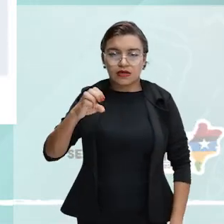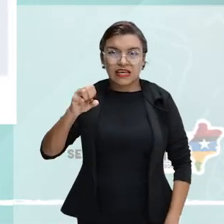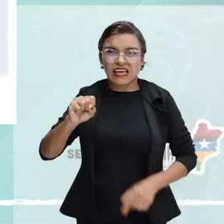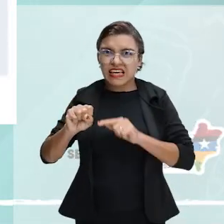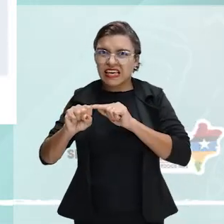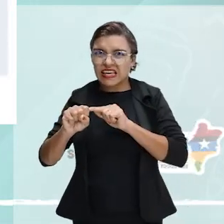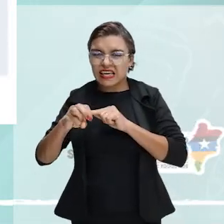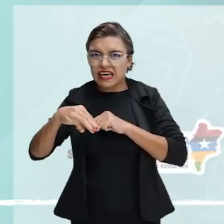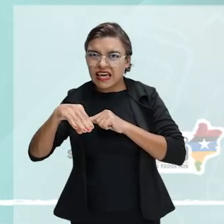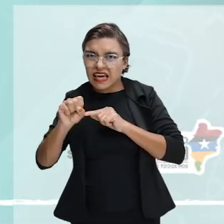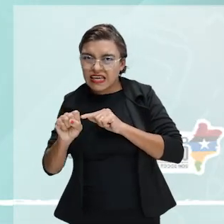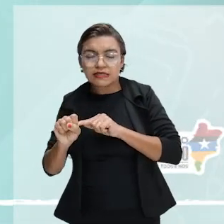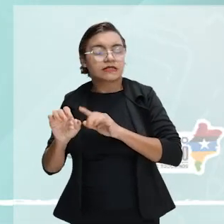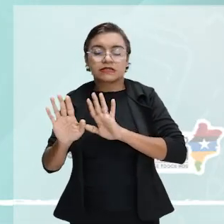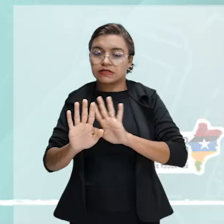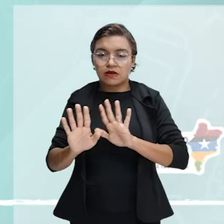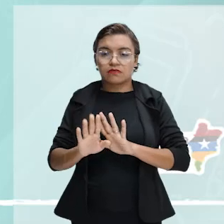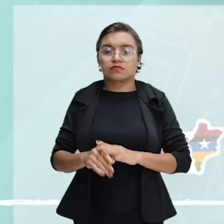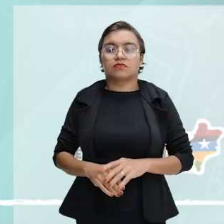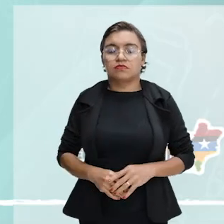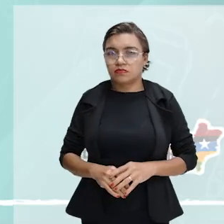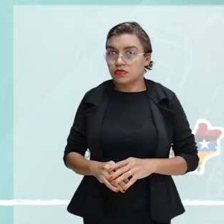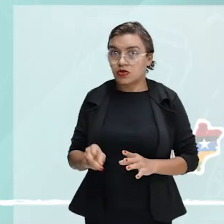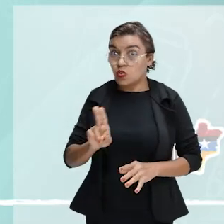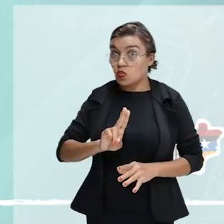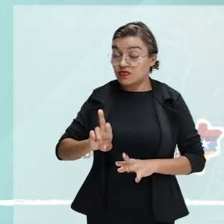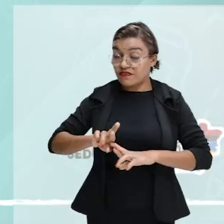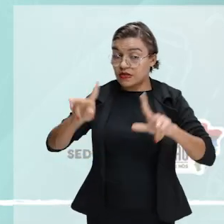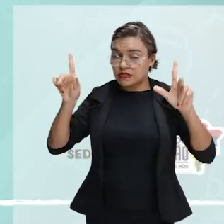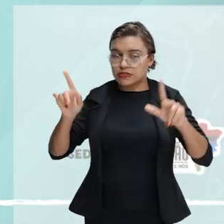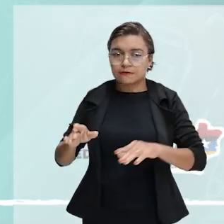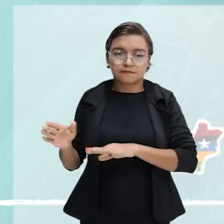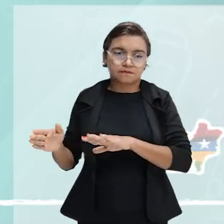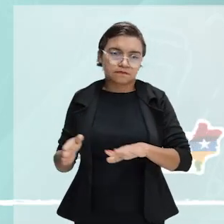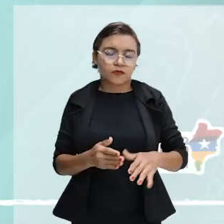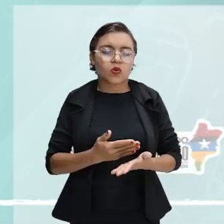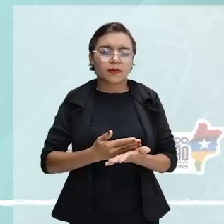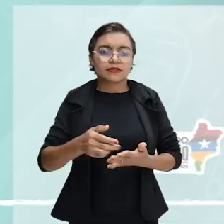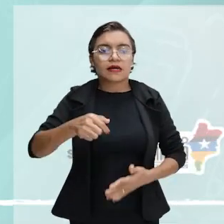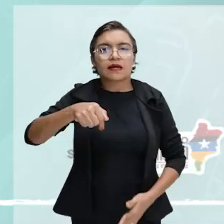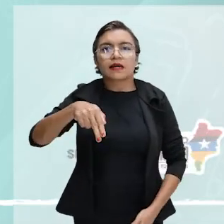para mostrar os que são variáveis, certo? Vamos começar pelo que?